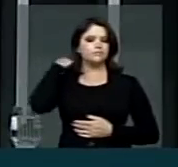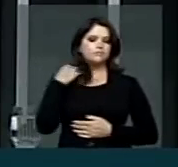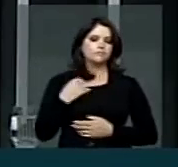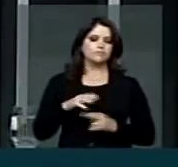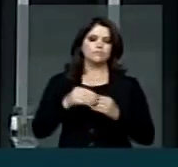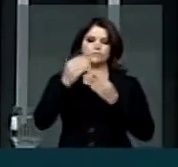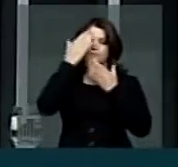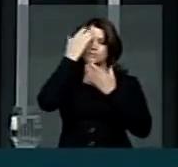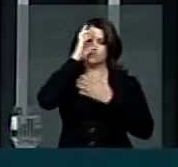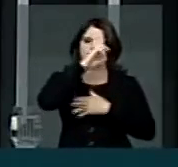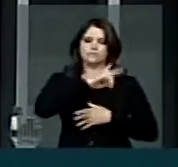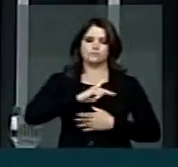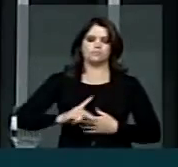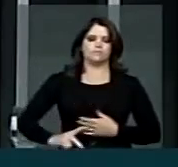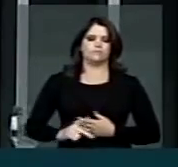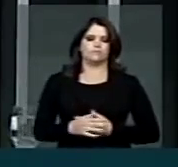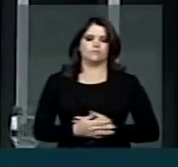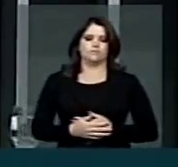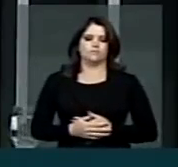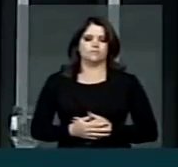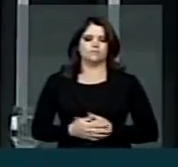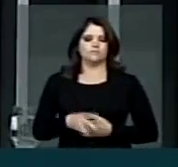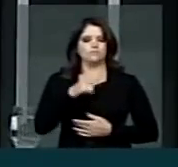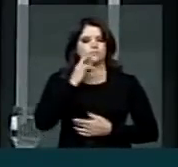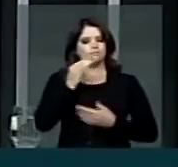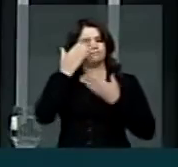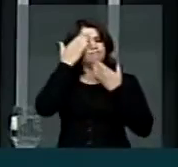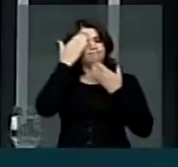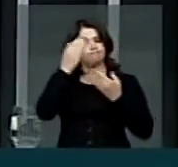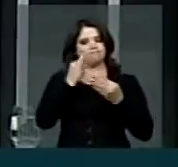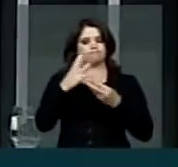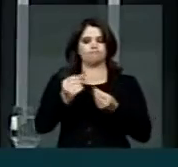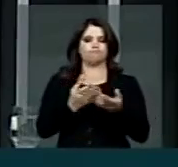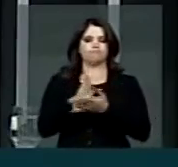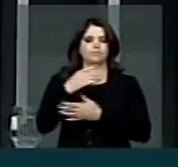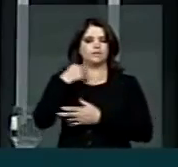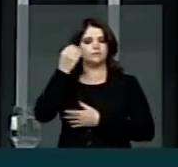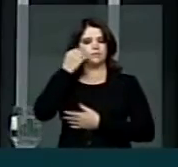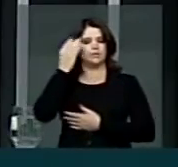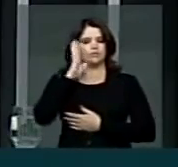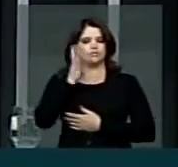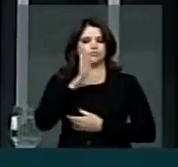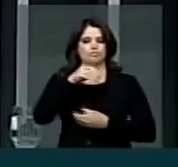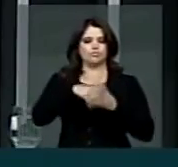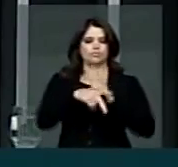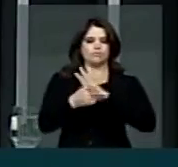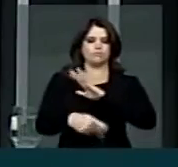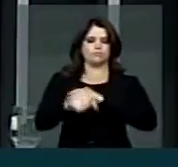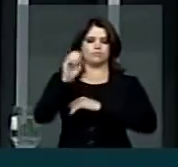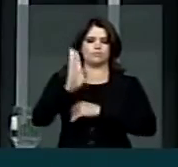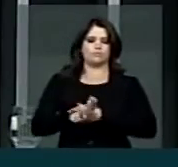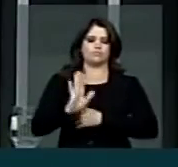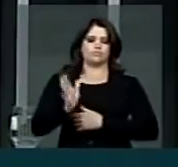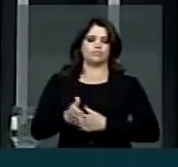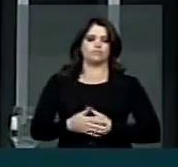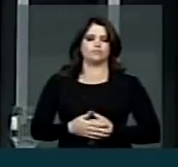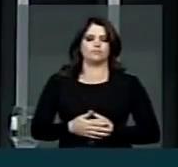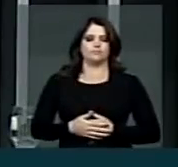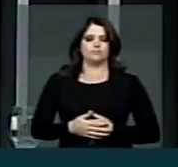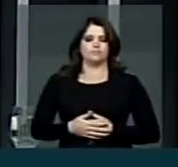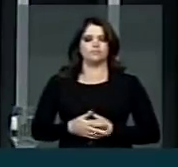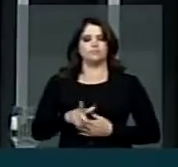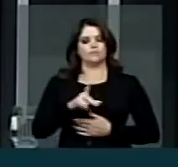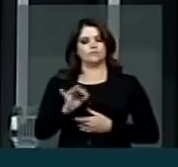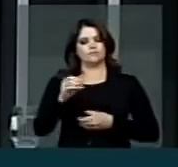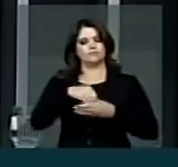parte só engrandece o nosso pronunciamento, o senhor que tem uma larga experiência na República Brasileira. Muito obrigado. Será incorporado